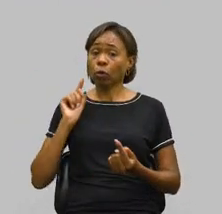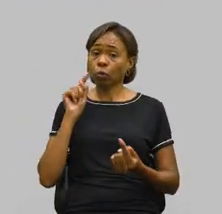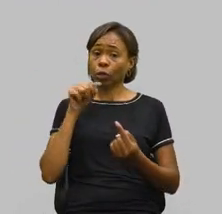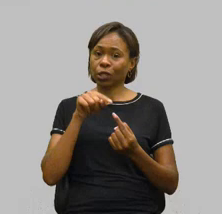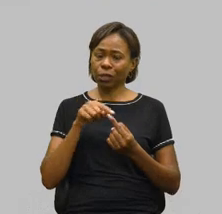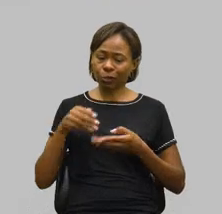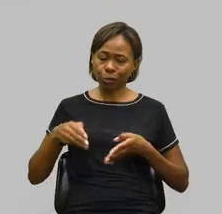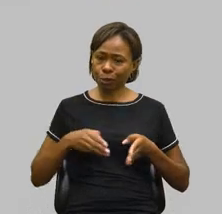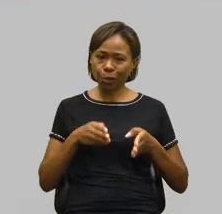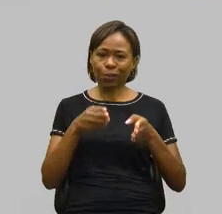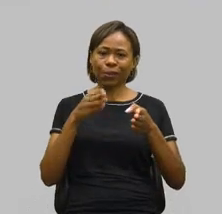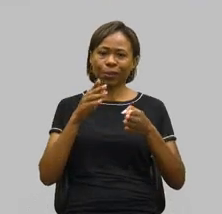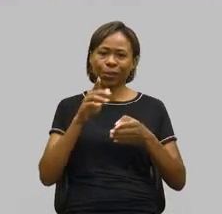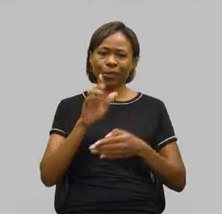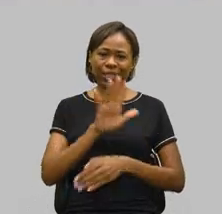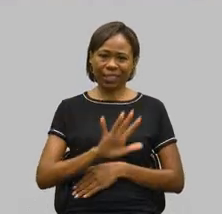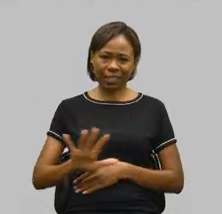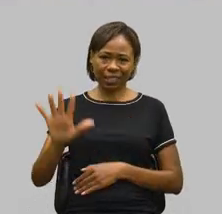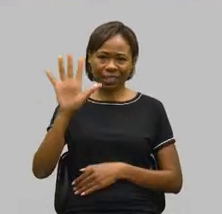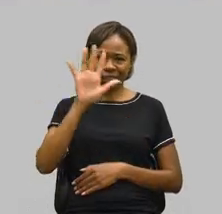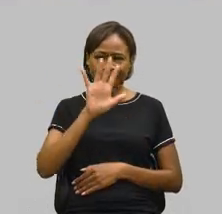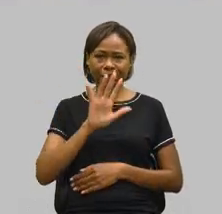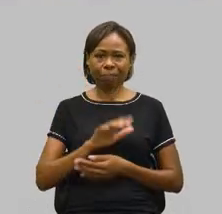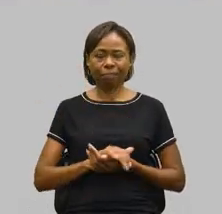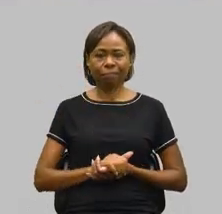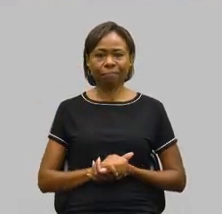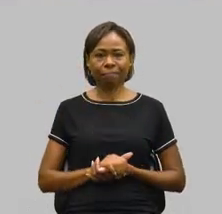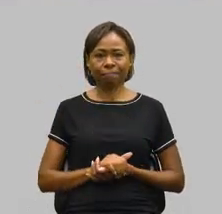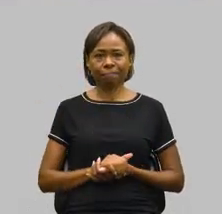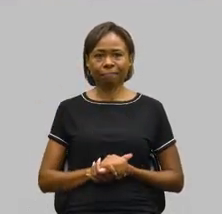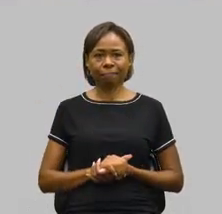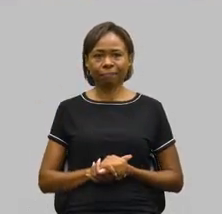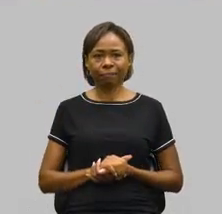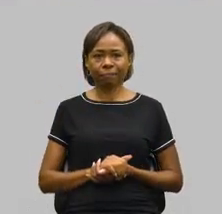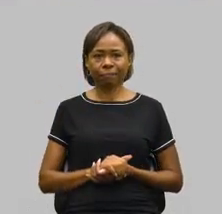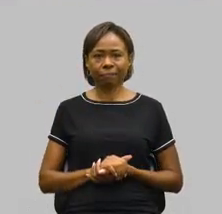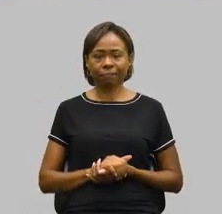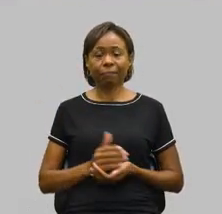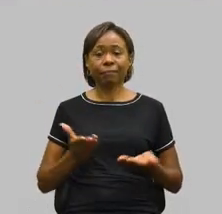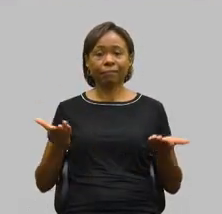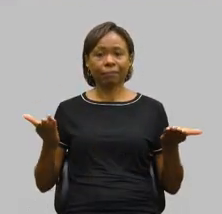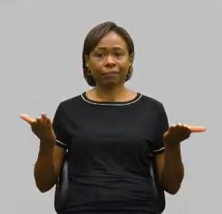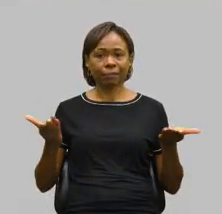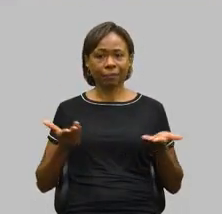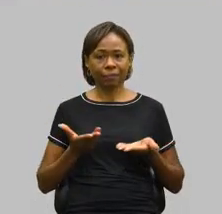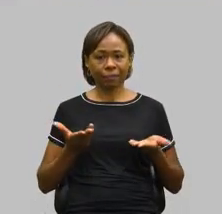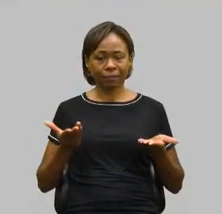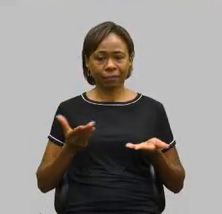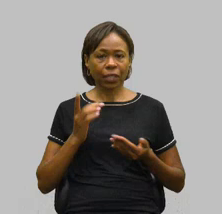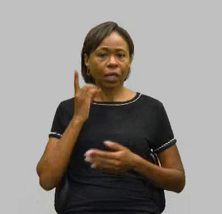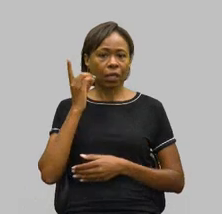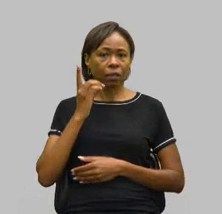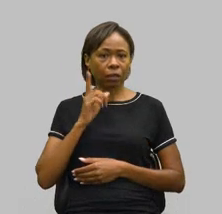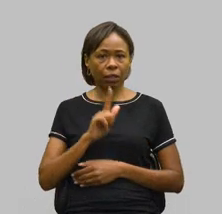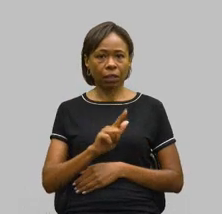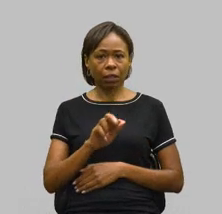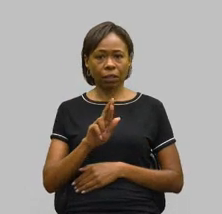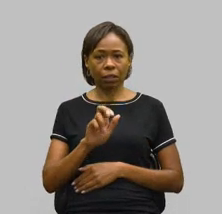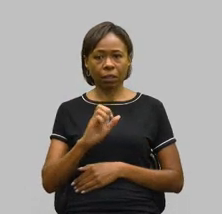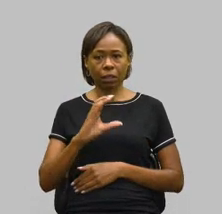muito obrigada obrigada secretária passo a palavra agora ao deputado do grego da